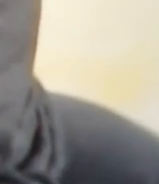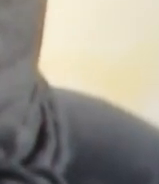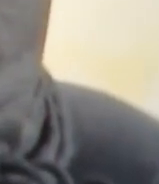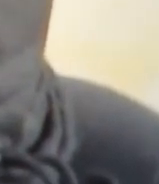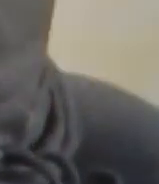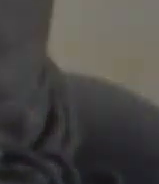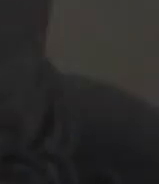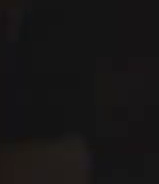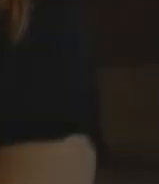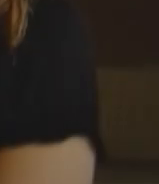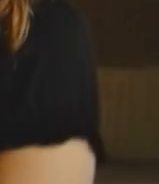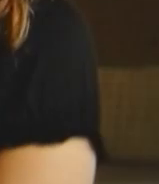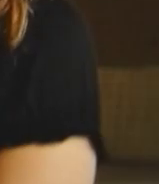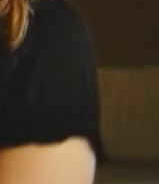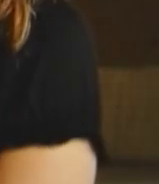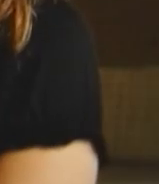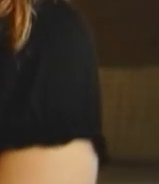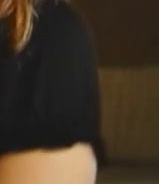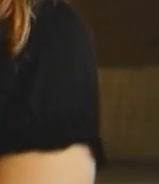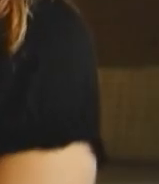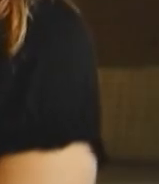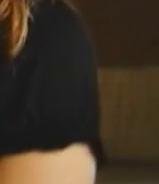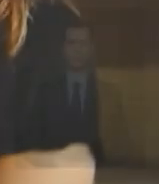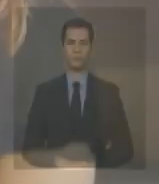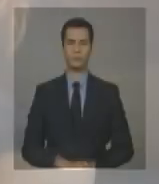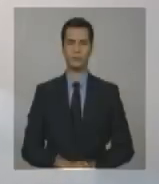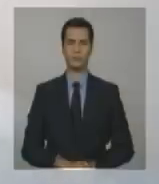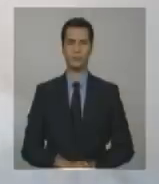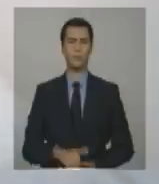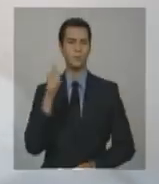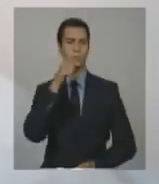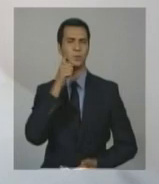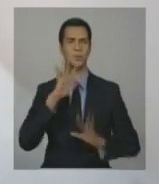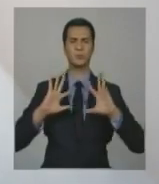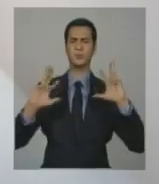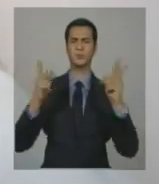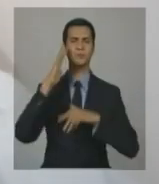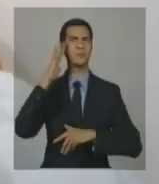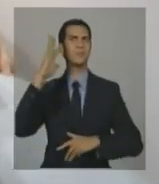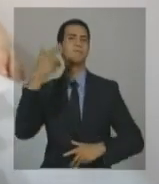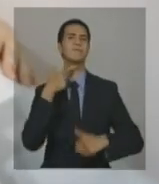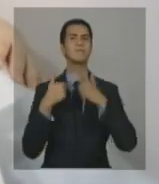Qualquer mulher tem esse sonho de ter um filho, sabe?